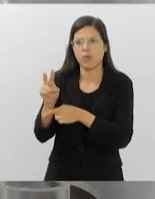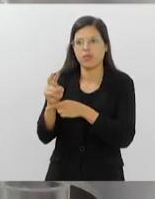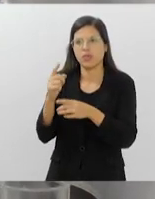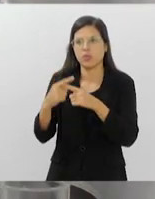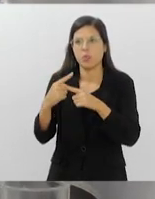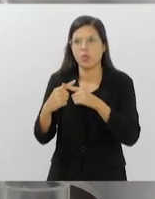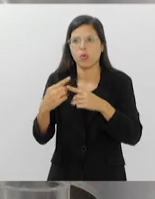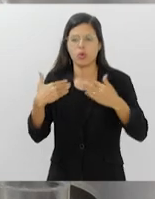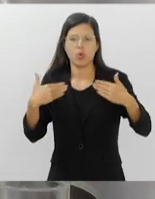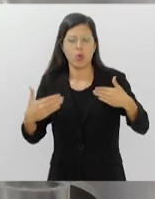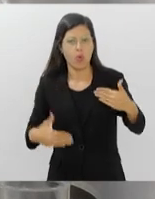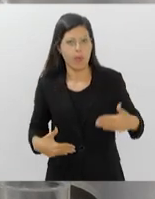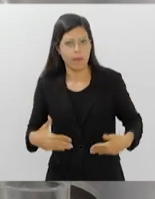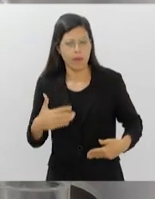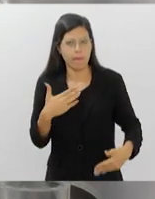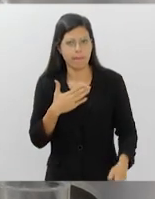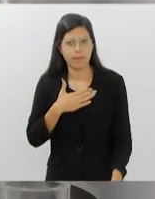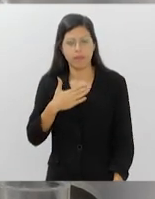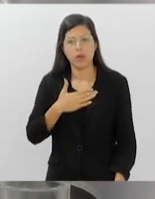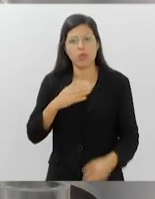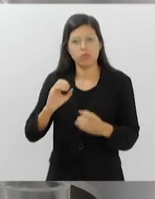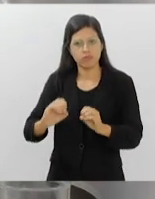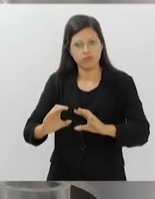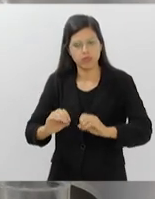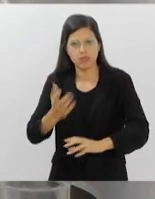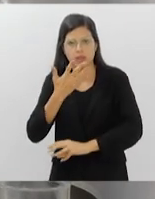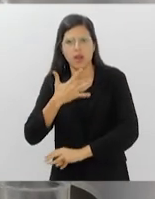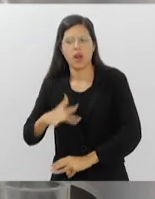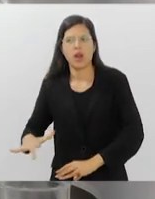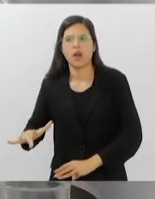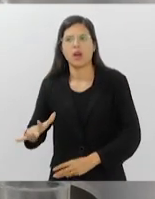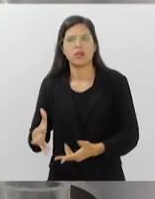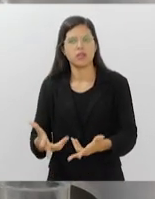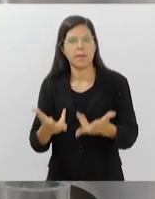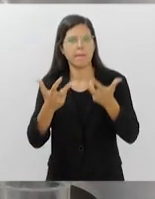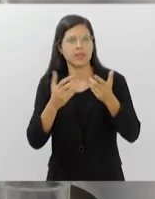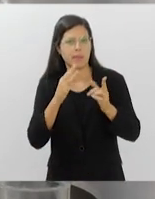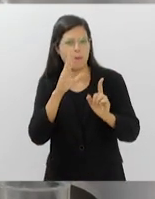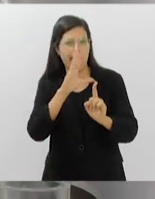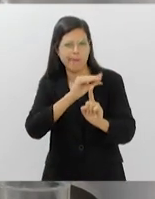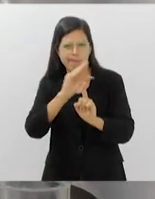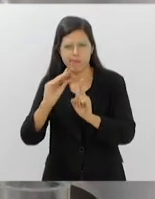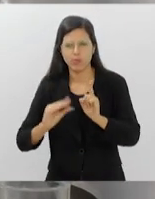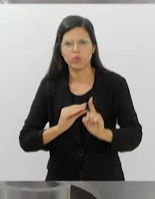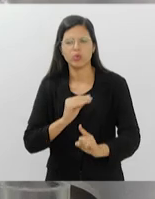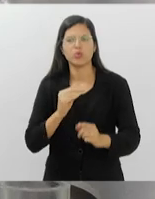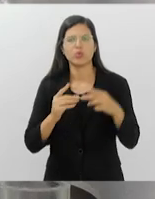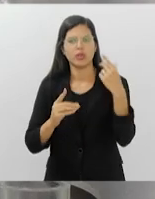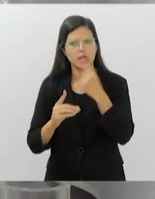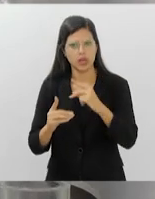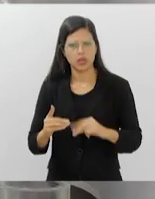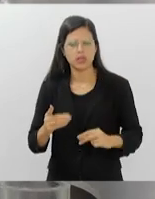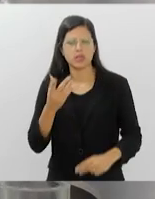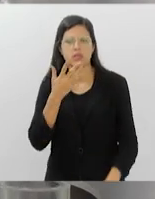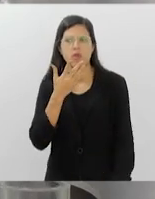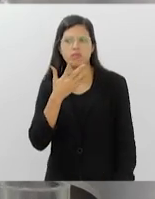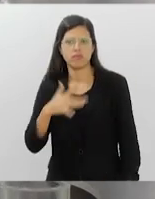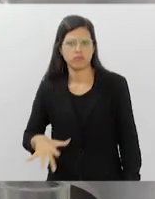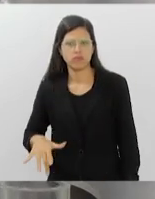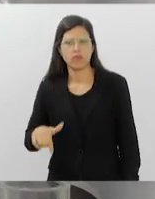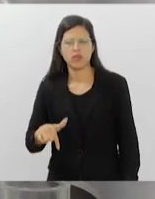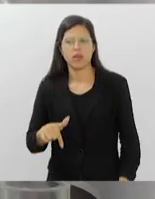Corpinho é Meu, que ensina a própria criança a reconhecer e se proteger de abusos e agressões na infância, no âmbito do Estado do Rio de